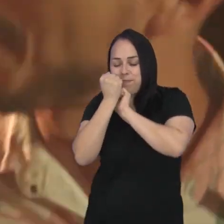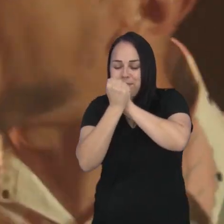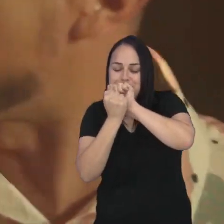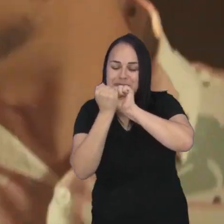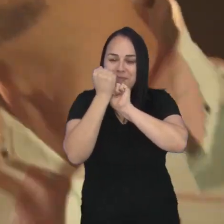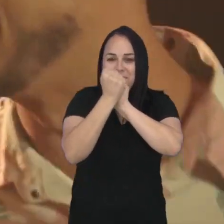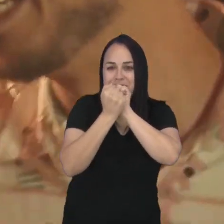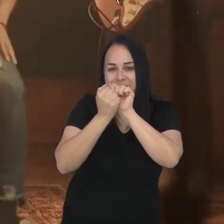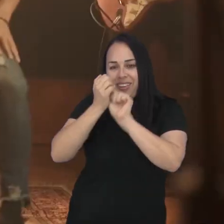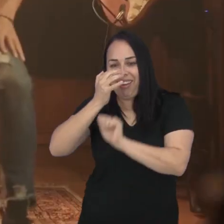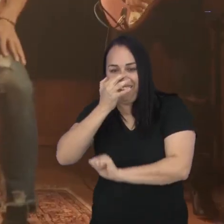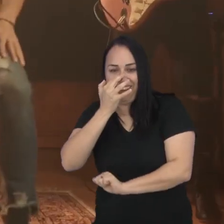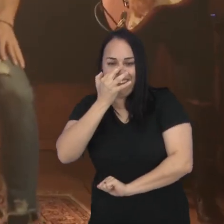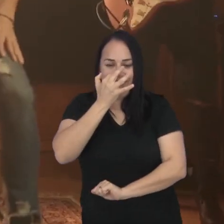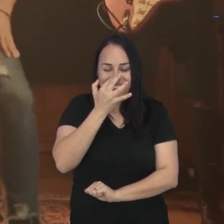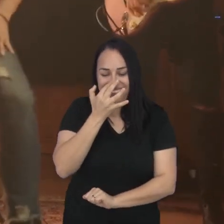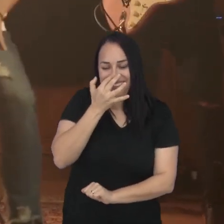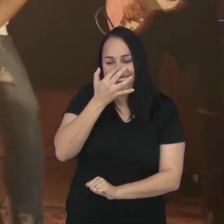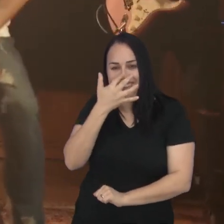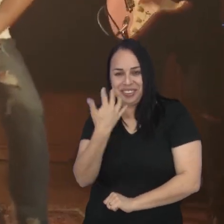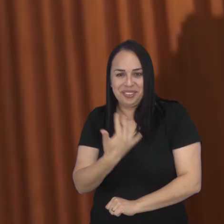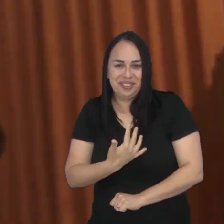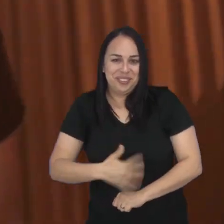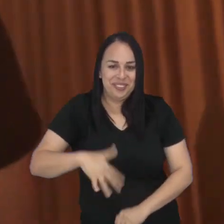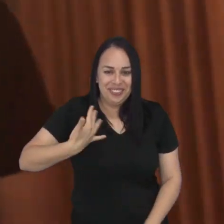tchau que eu paralisei.